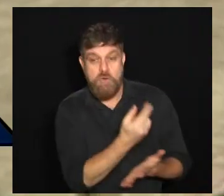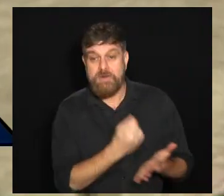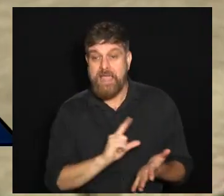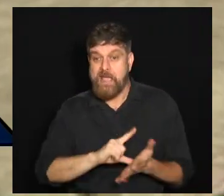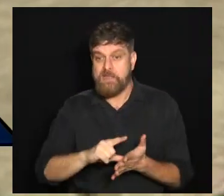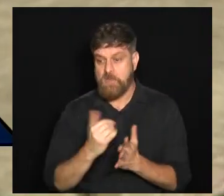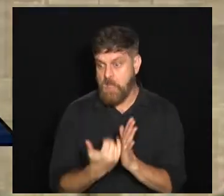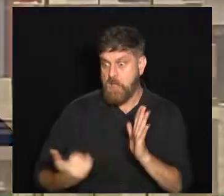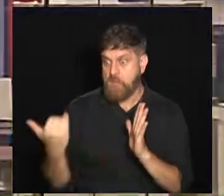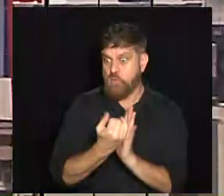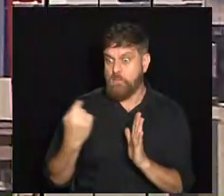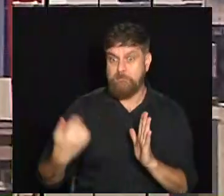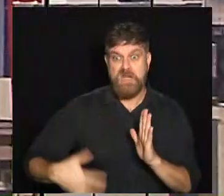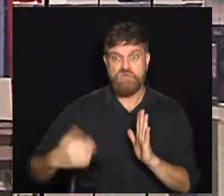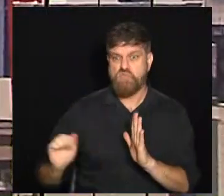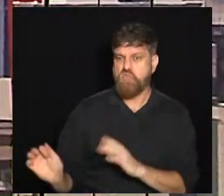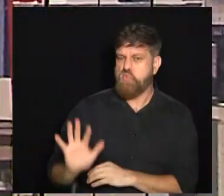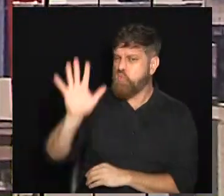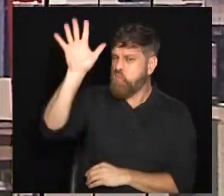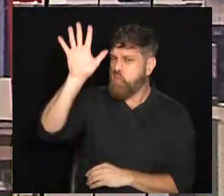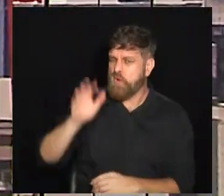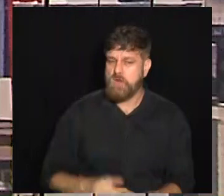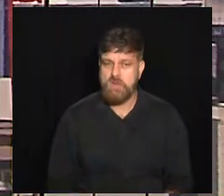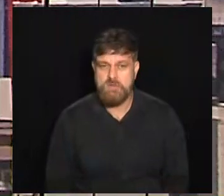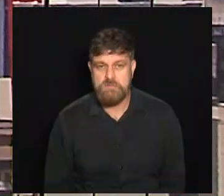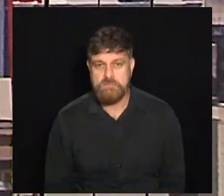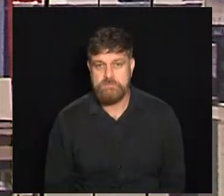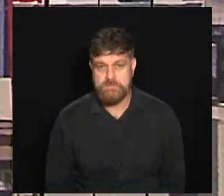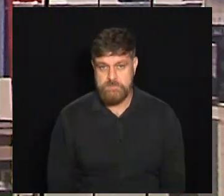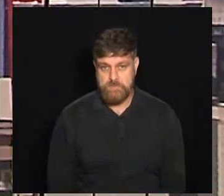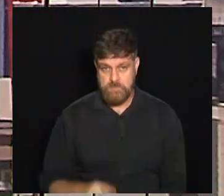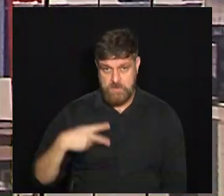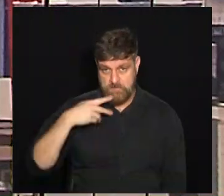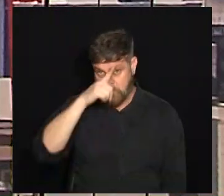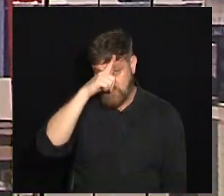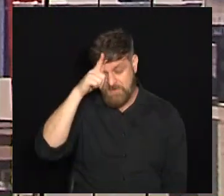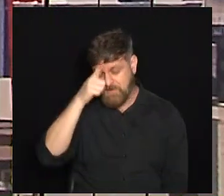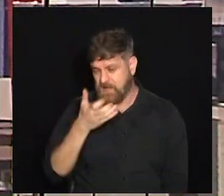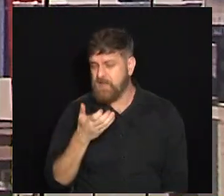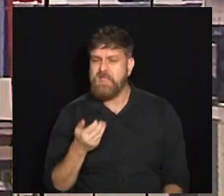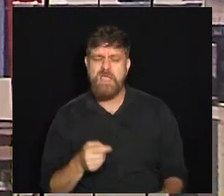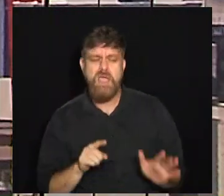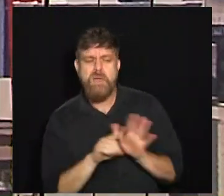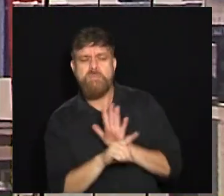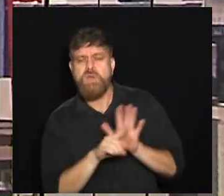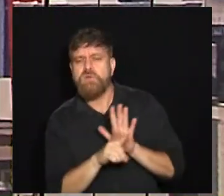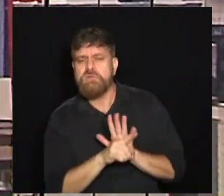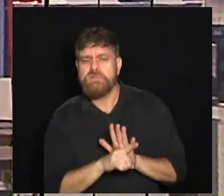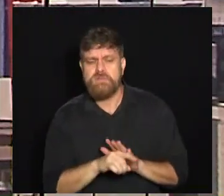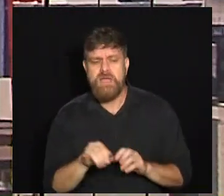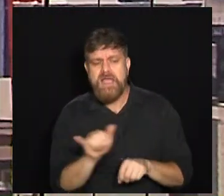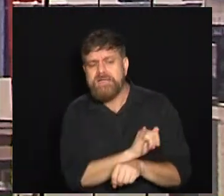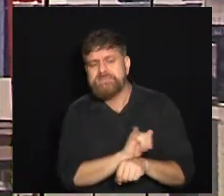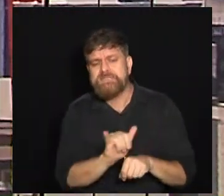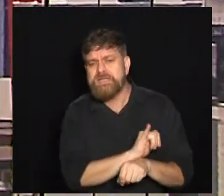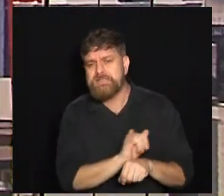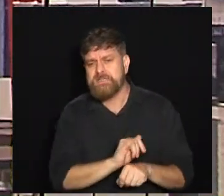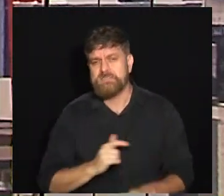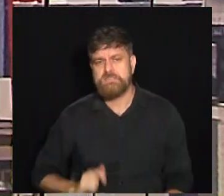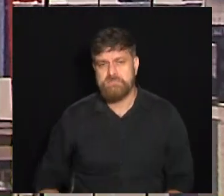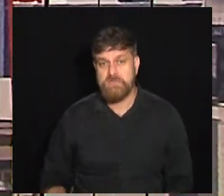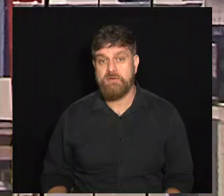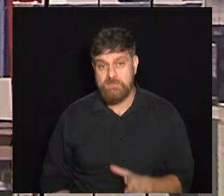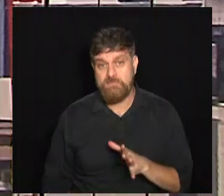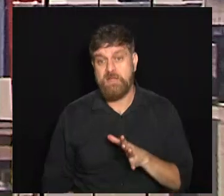vende ao preço que ele quer. O vereador Gustavo Peta quer saber quais as próximas medidas para superar os